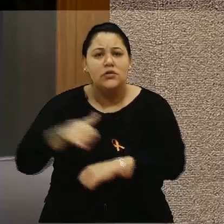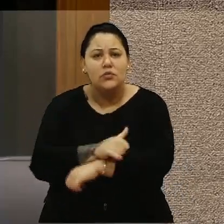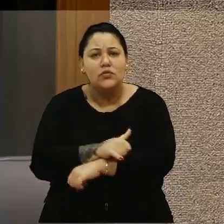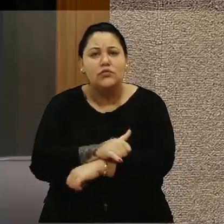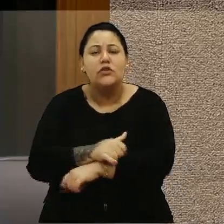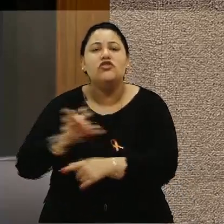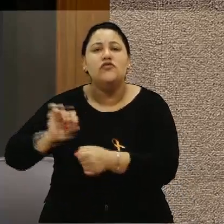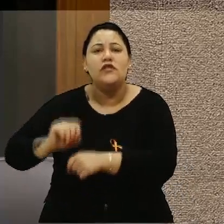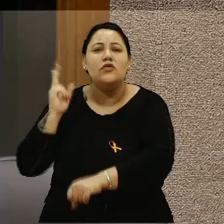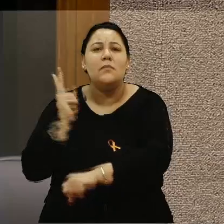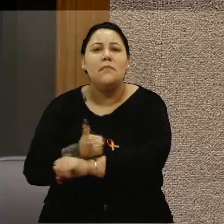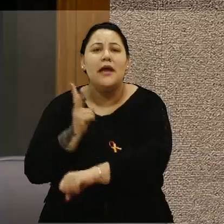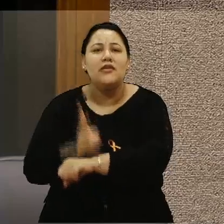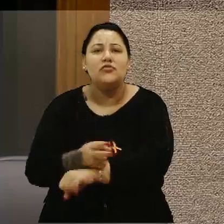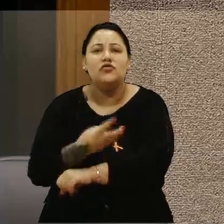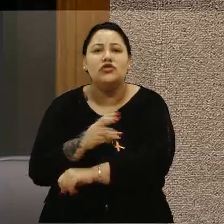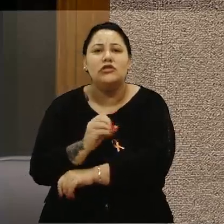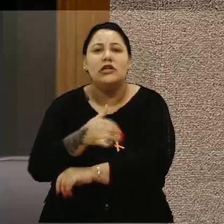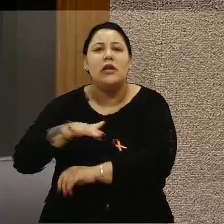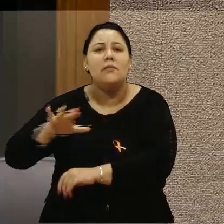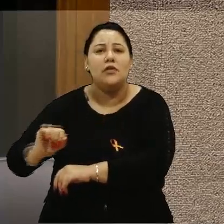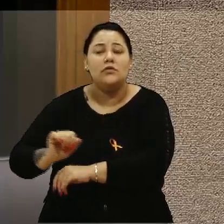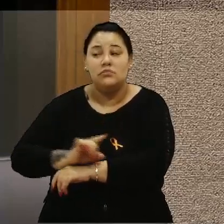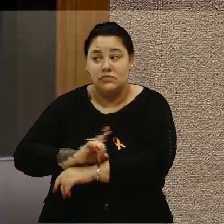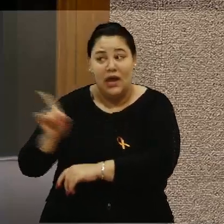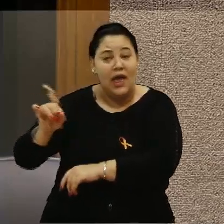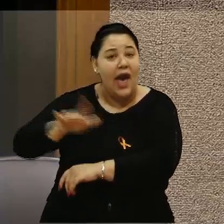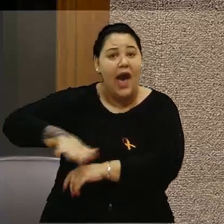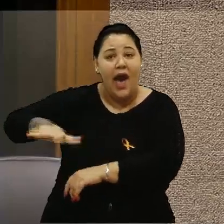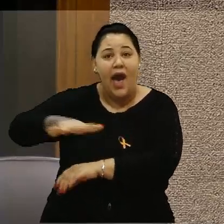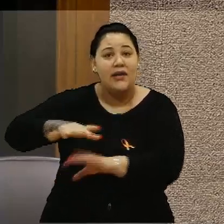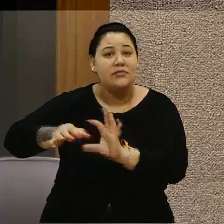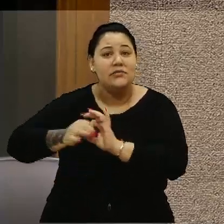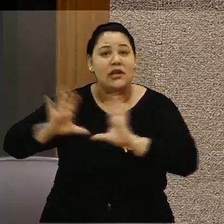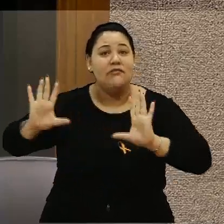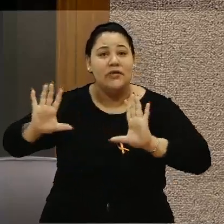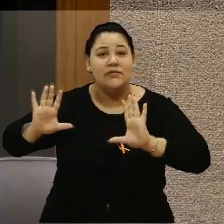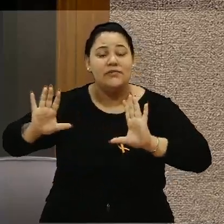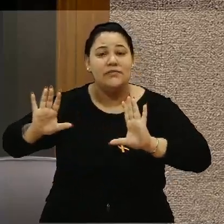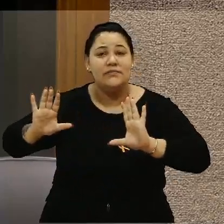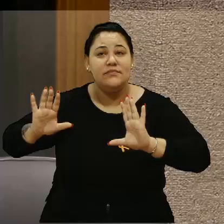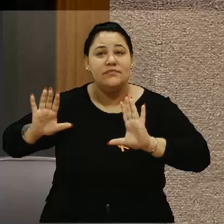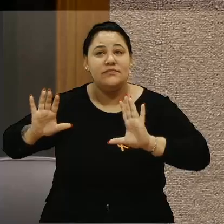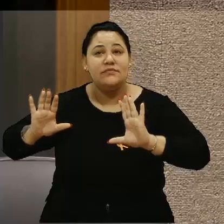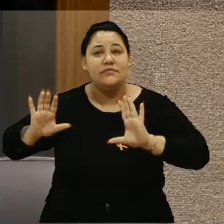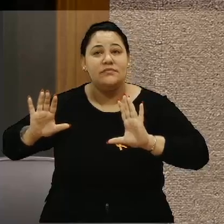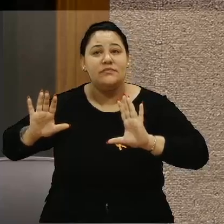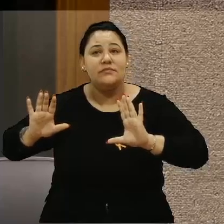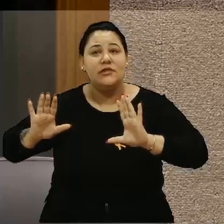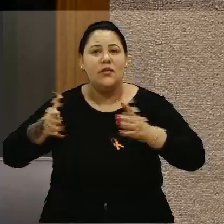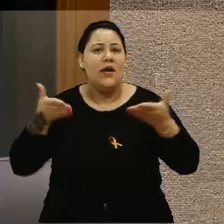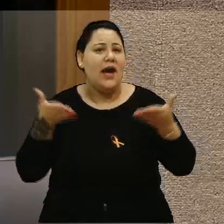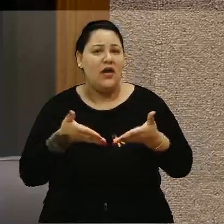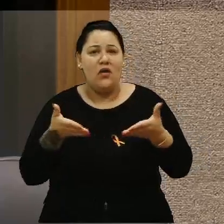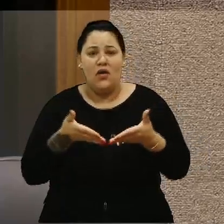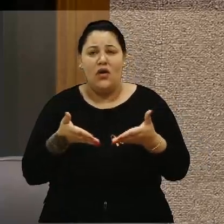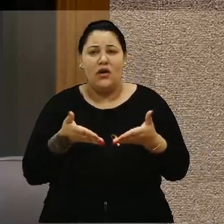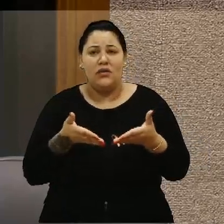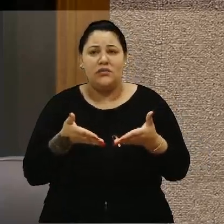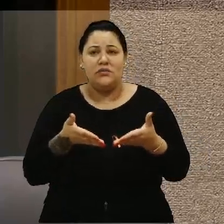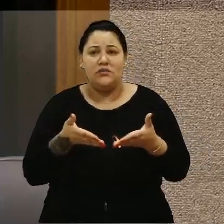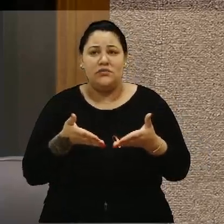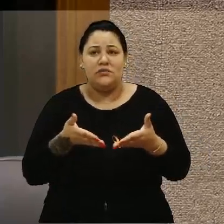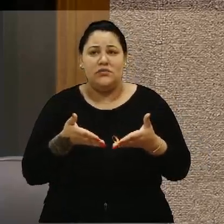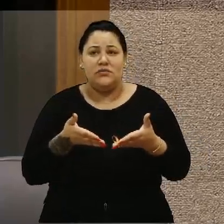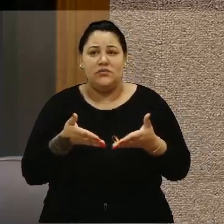aquele empréstimo de 30 milhões, e está lá a área à disposição. Né? Então, tornou irreversível a construção do aeroporto de